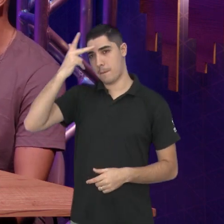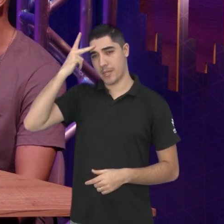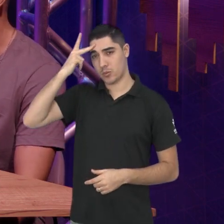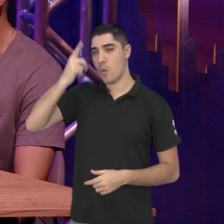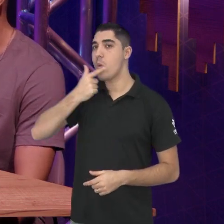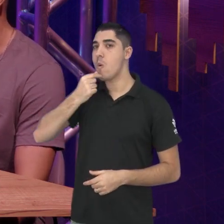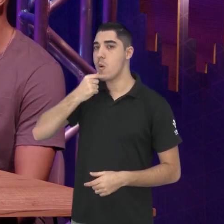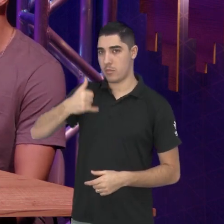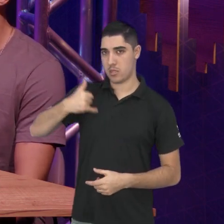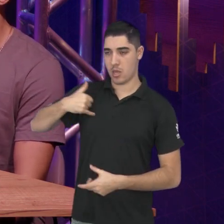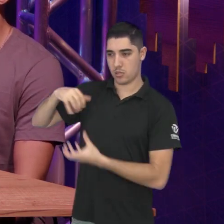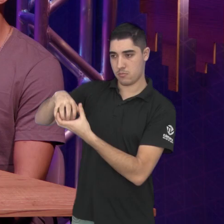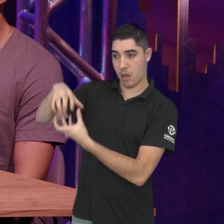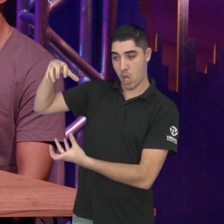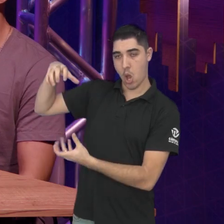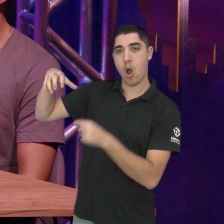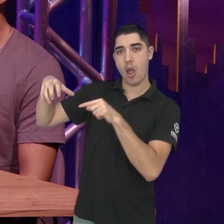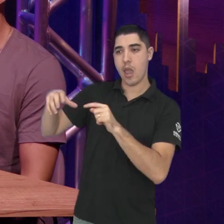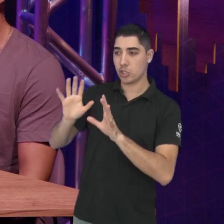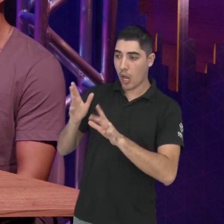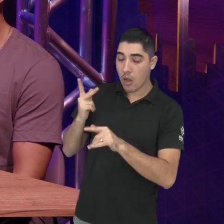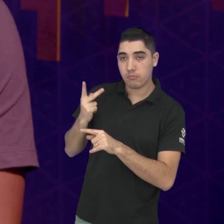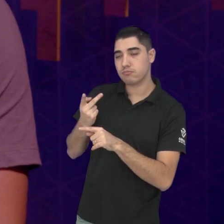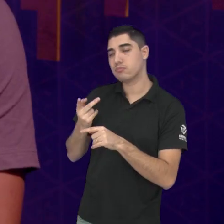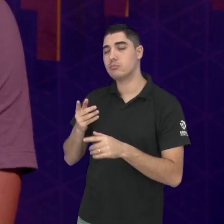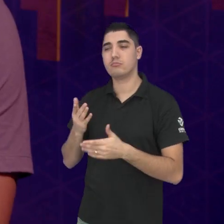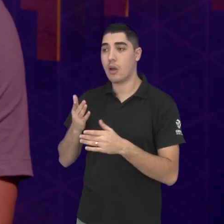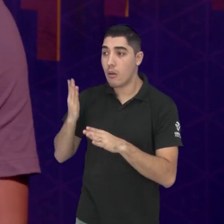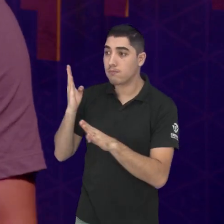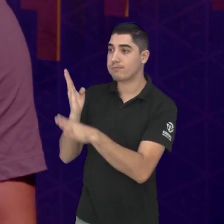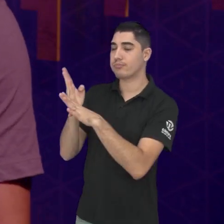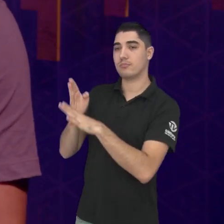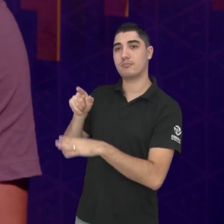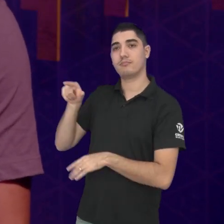que foi resgatado, né, e ele estava